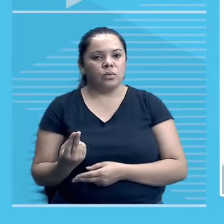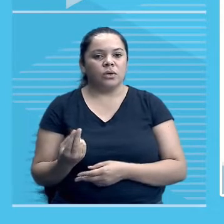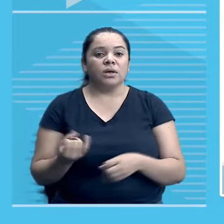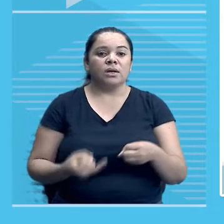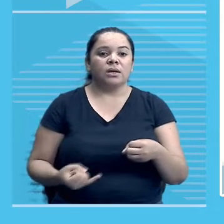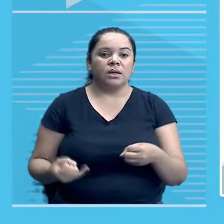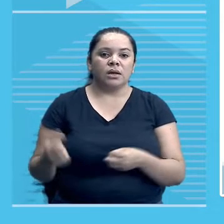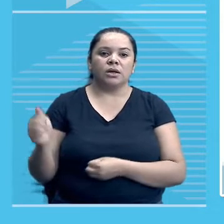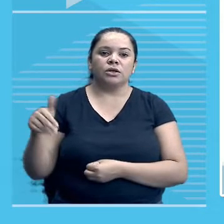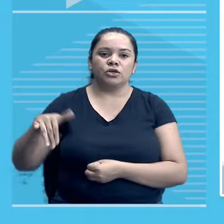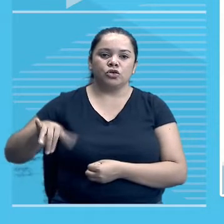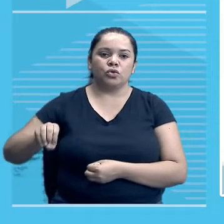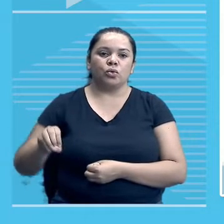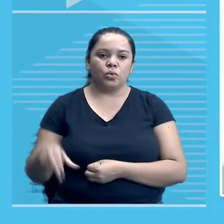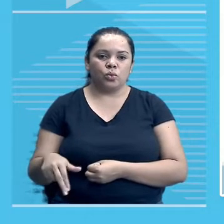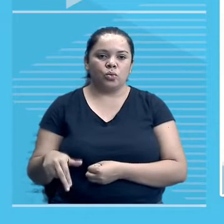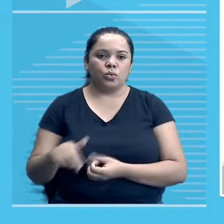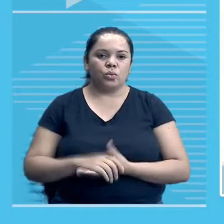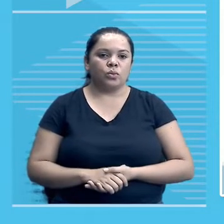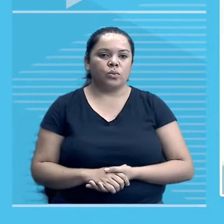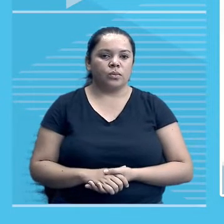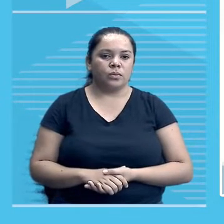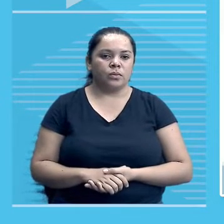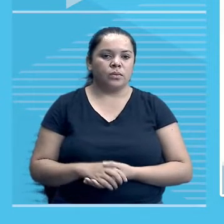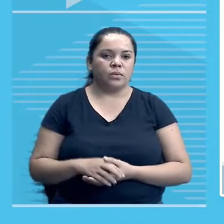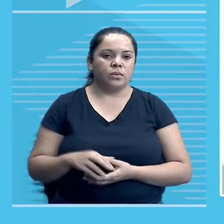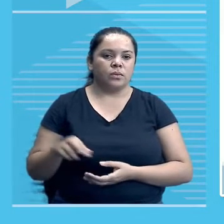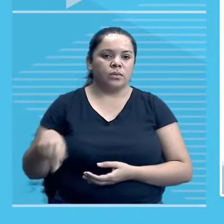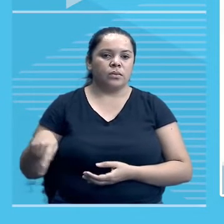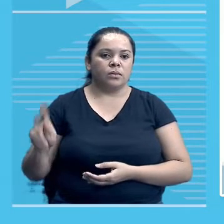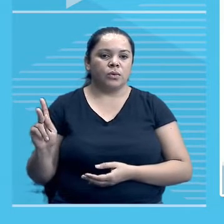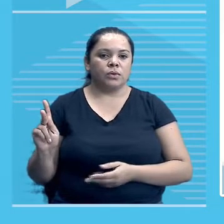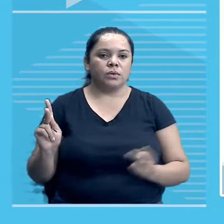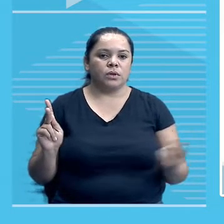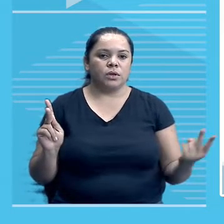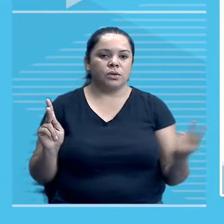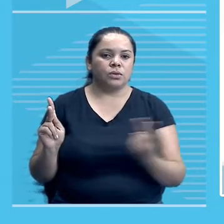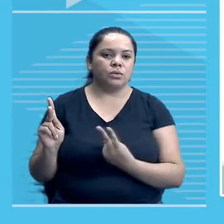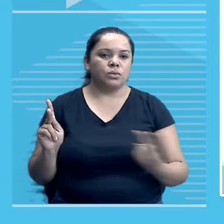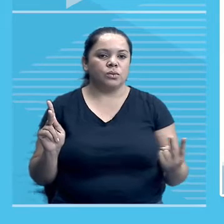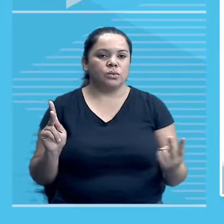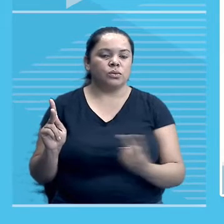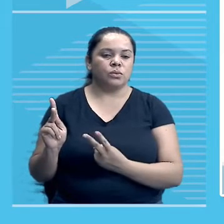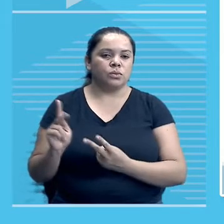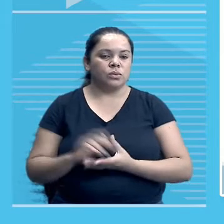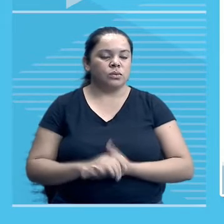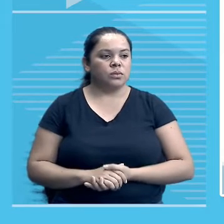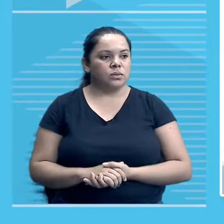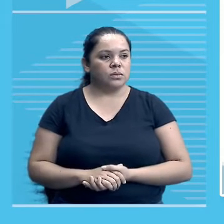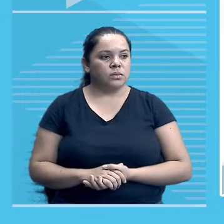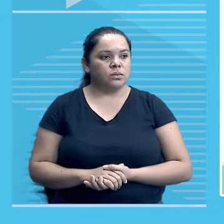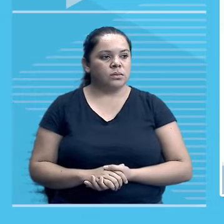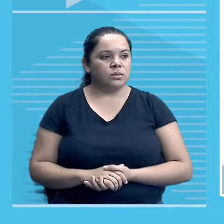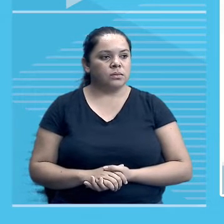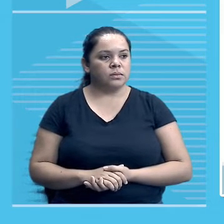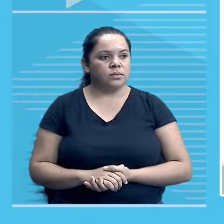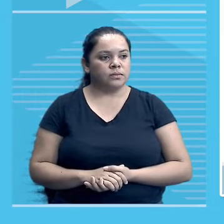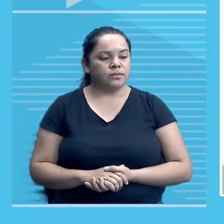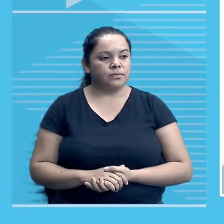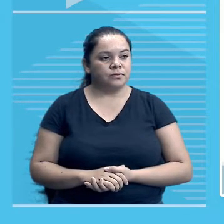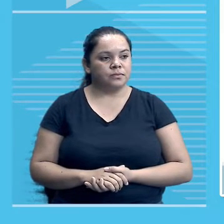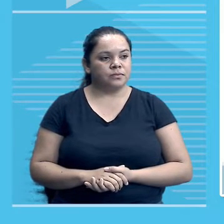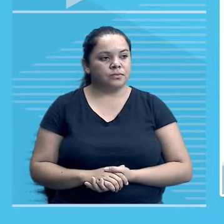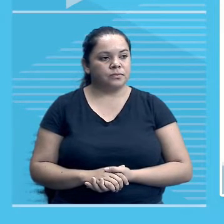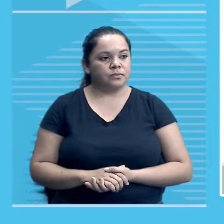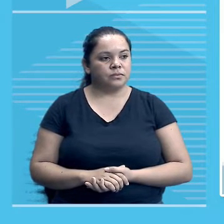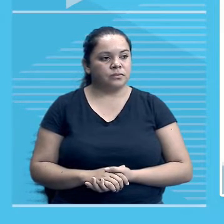dois cátions e um ânion. Ou o sal duplo também formado por dois ânions e um cátion. Por exemplo,